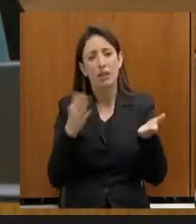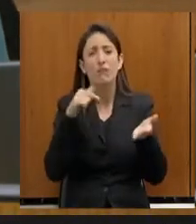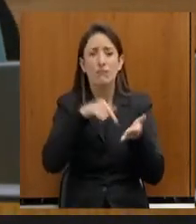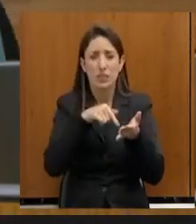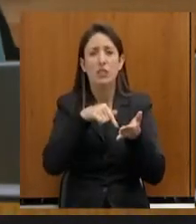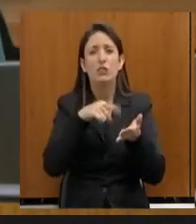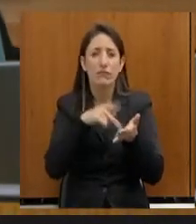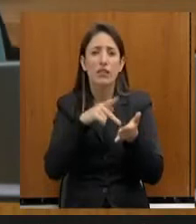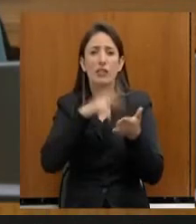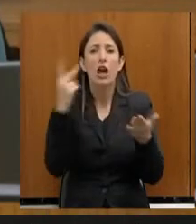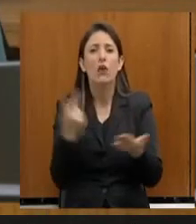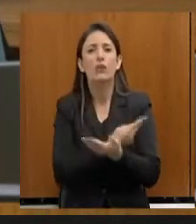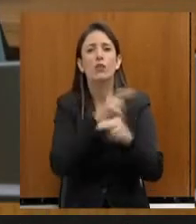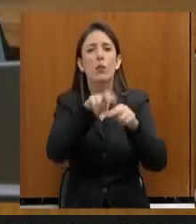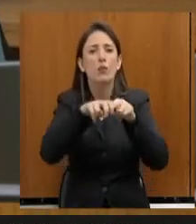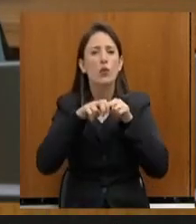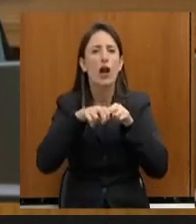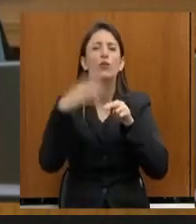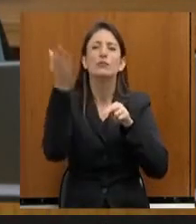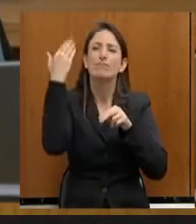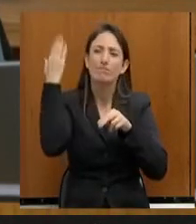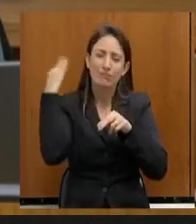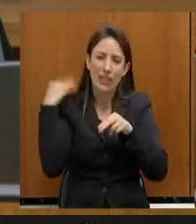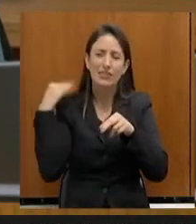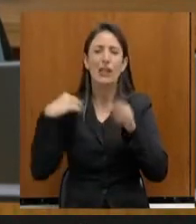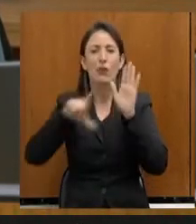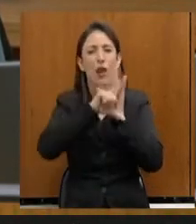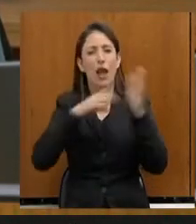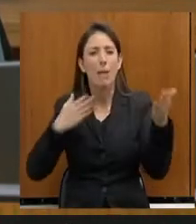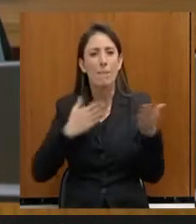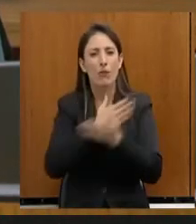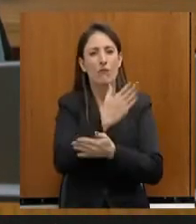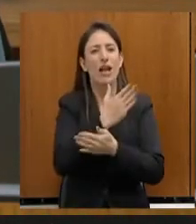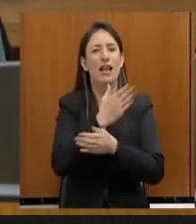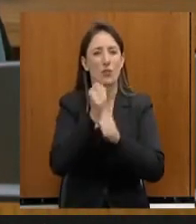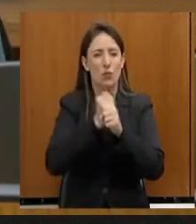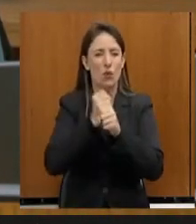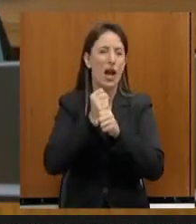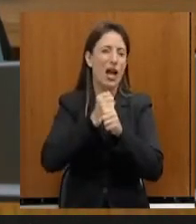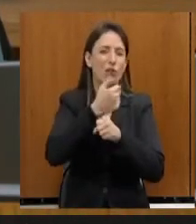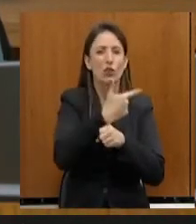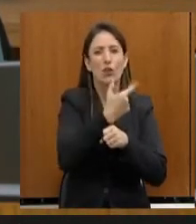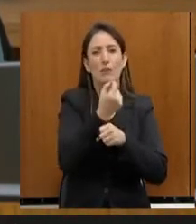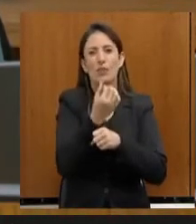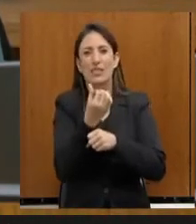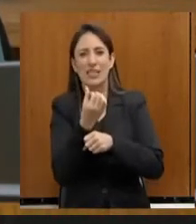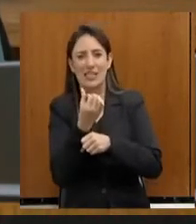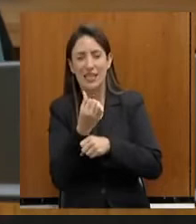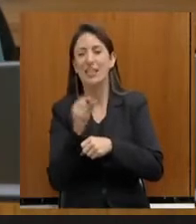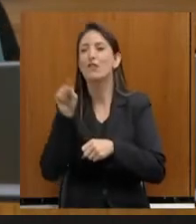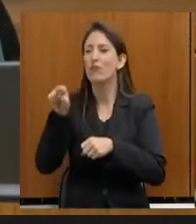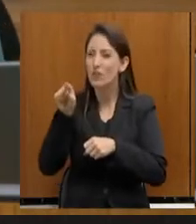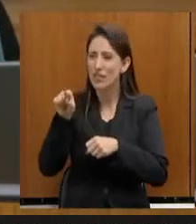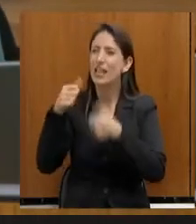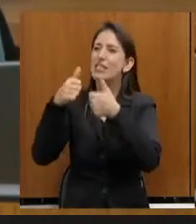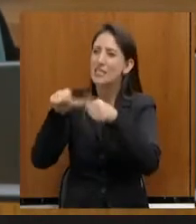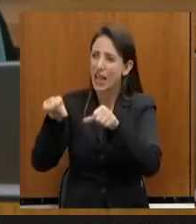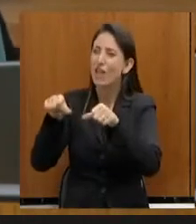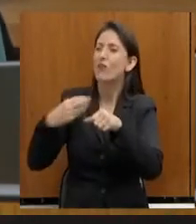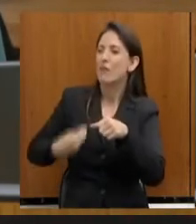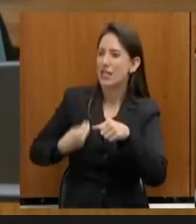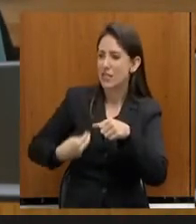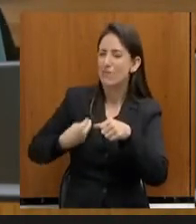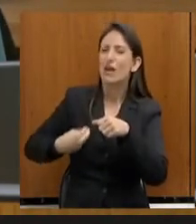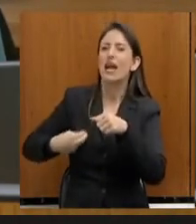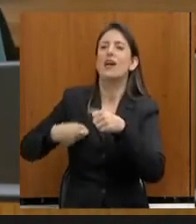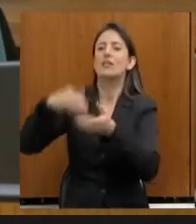fato a partir de uma Leia ah e hoje em 2016 é enquanto o senhor estava na Secretaria de Meio Ambiente